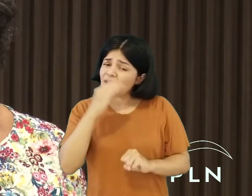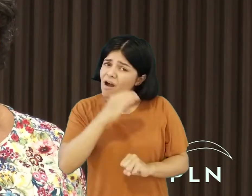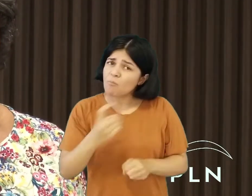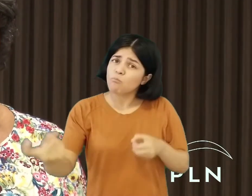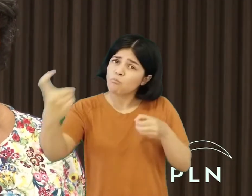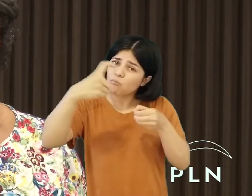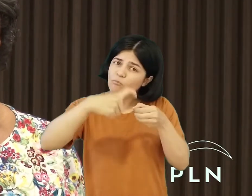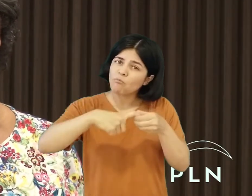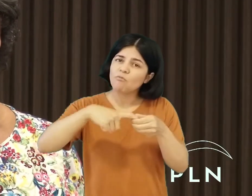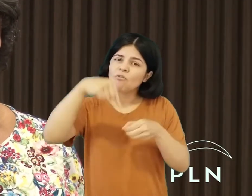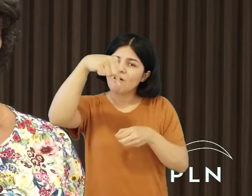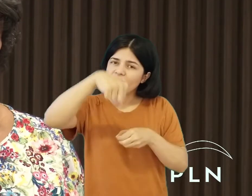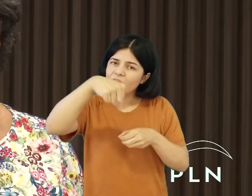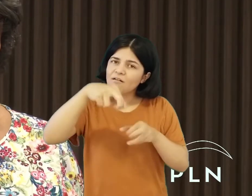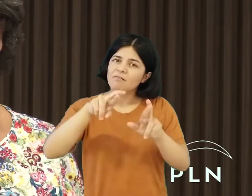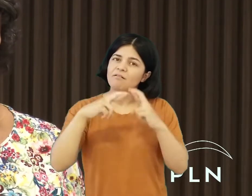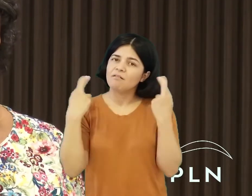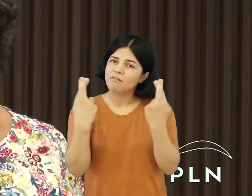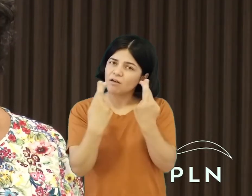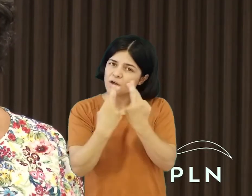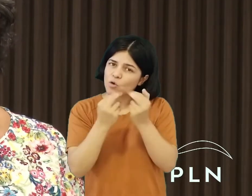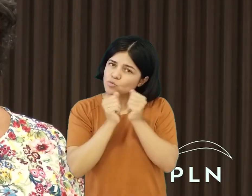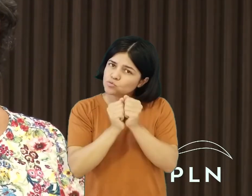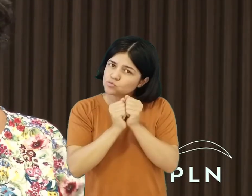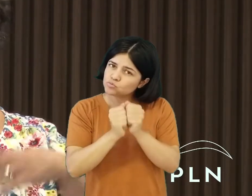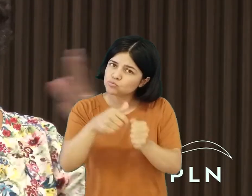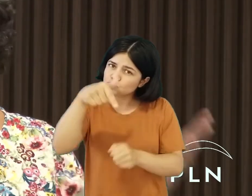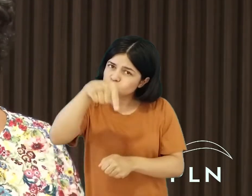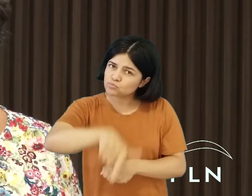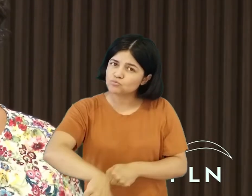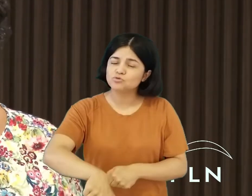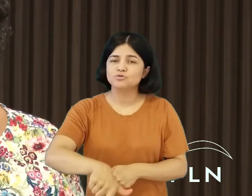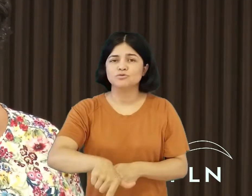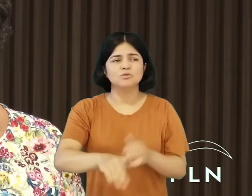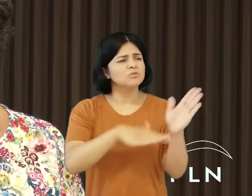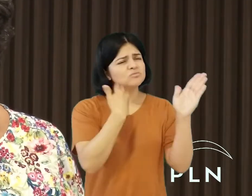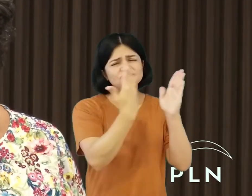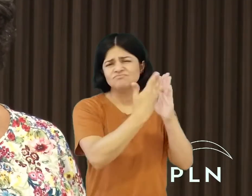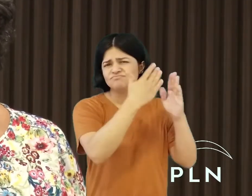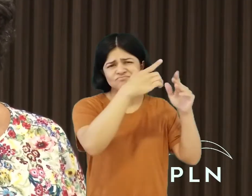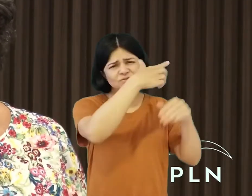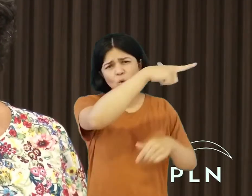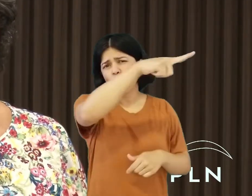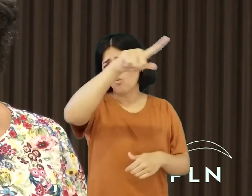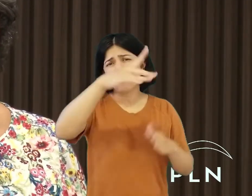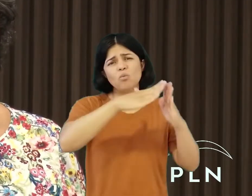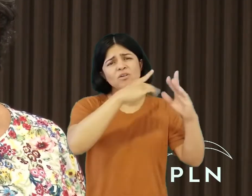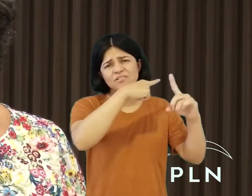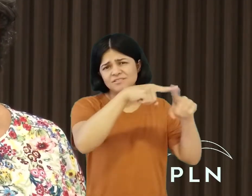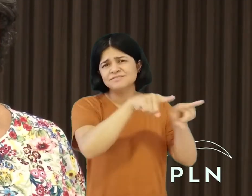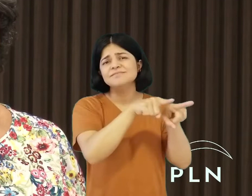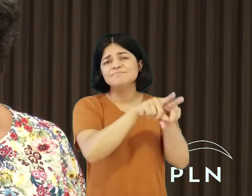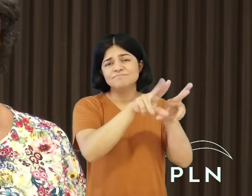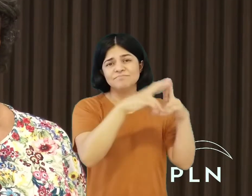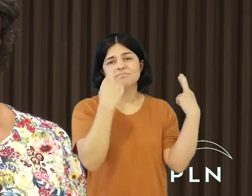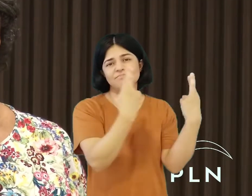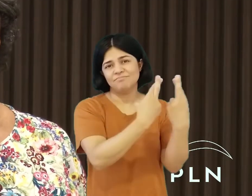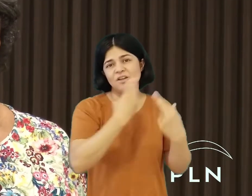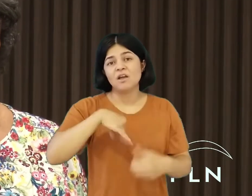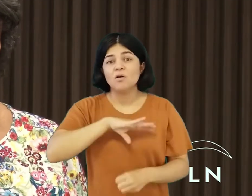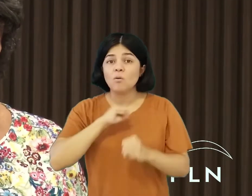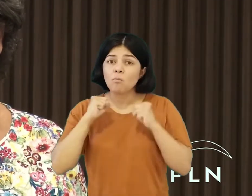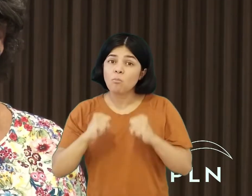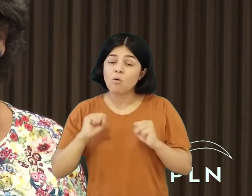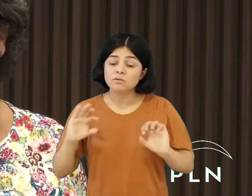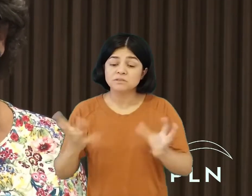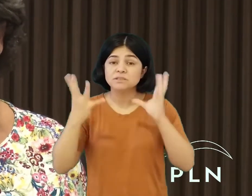estar aqui nessa igreja, todas as outras igrejas, a gente possa voltar a celebrar o Senhor junto.